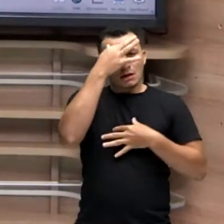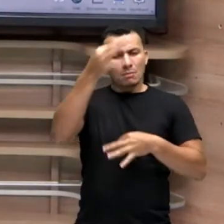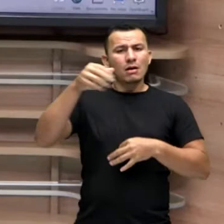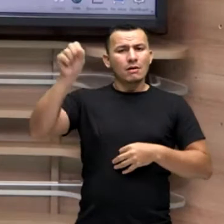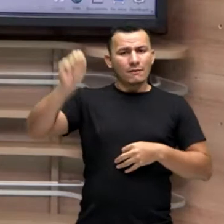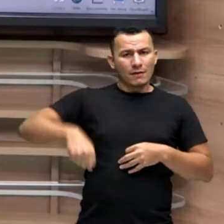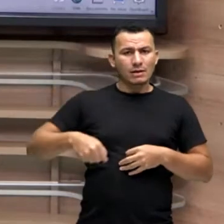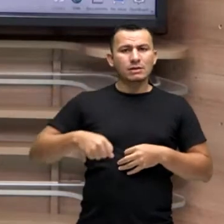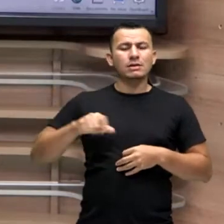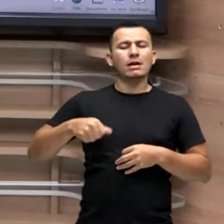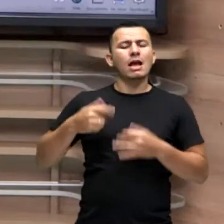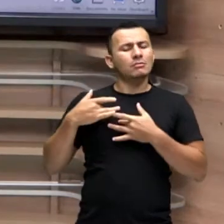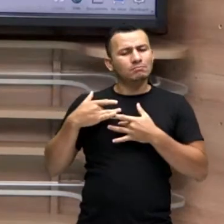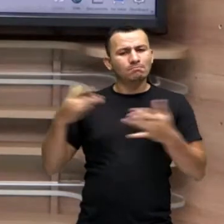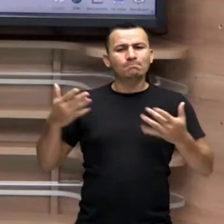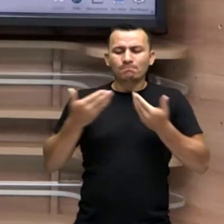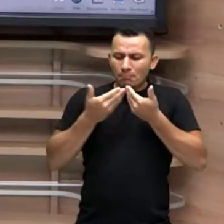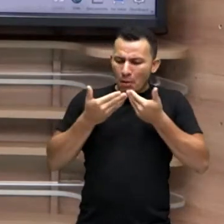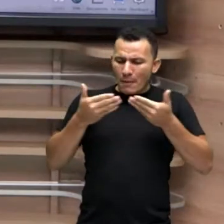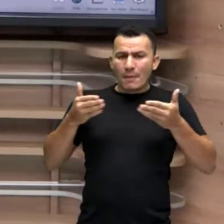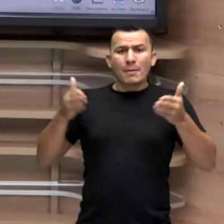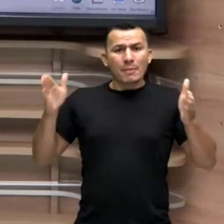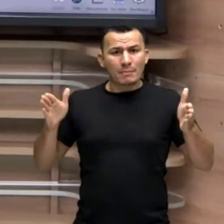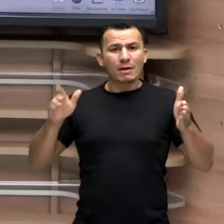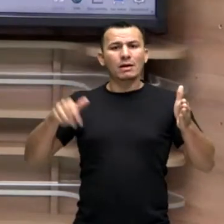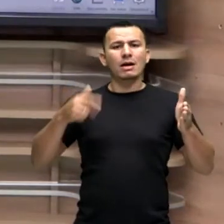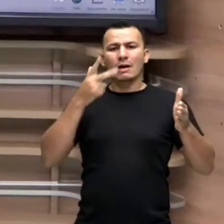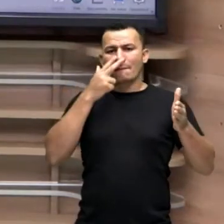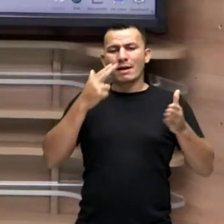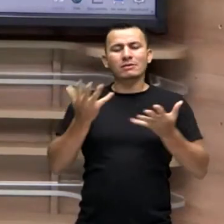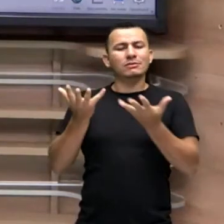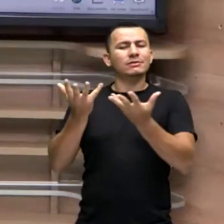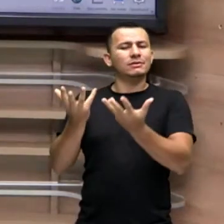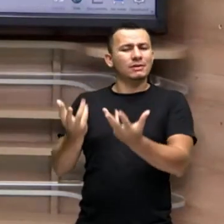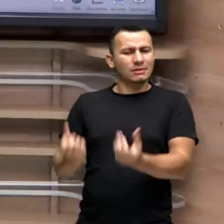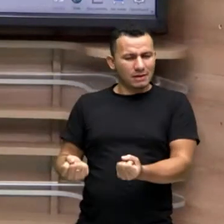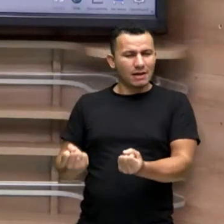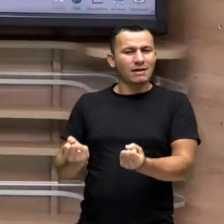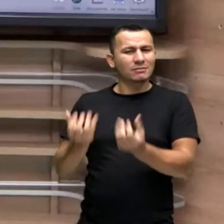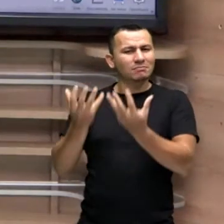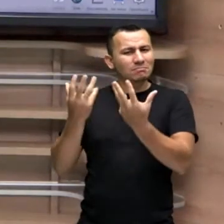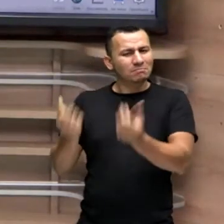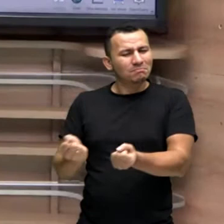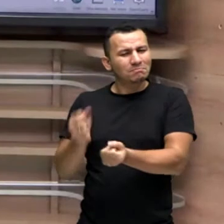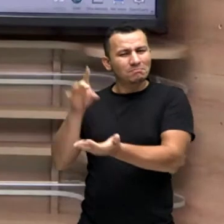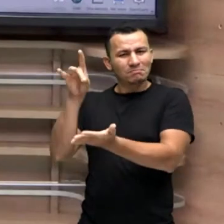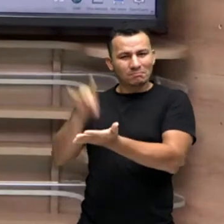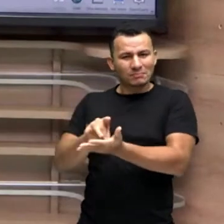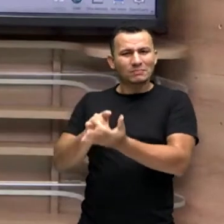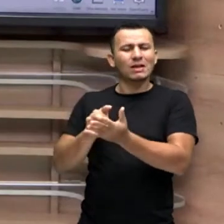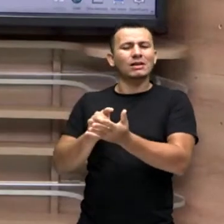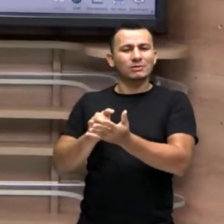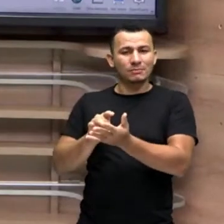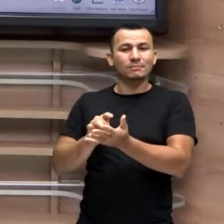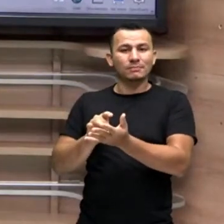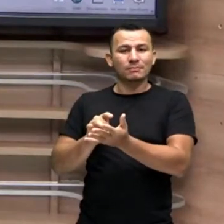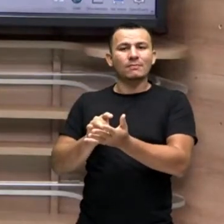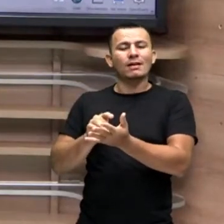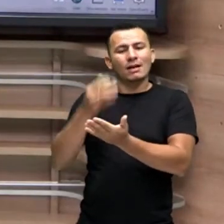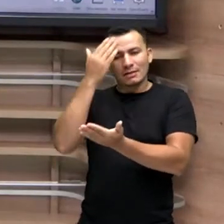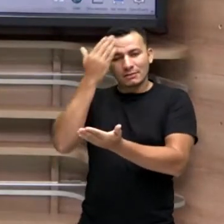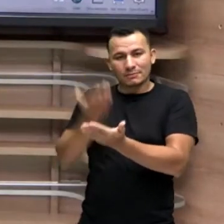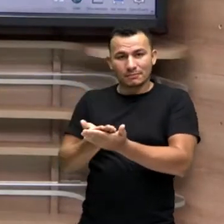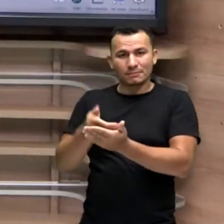realmente de entrega e uma entrega que abraça as com toda a sua existência a